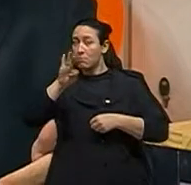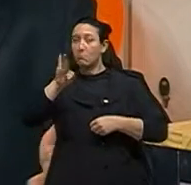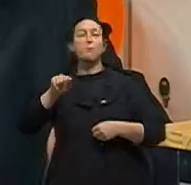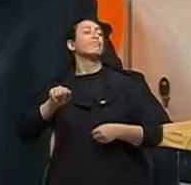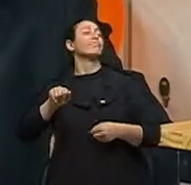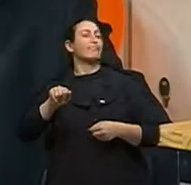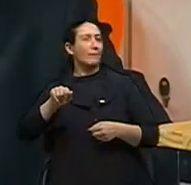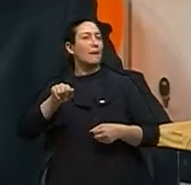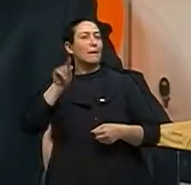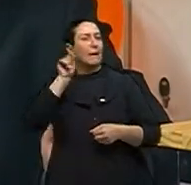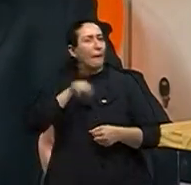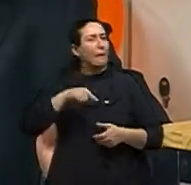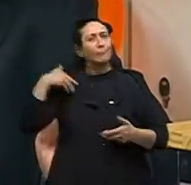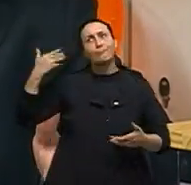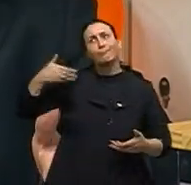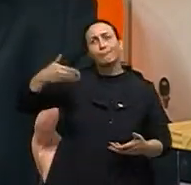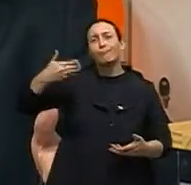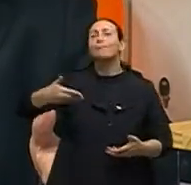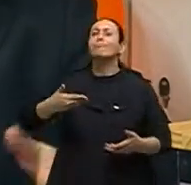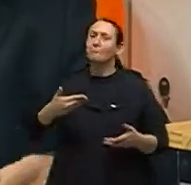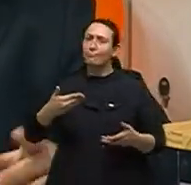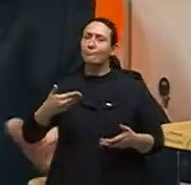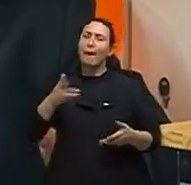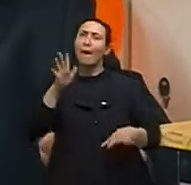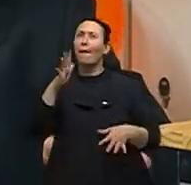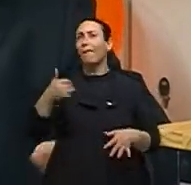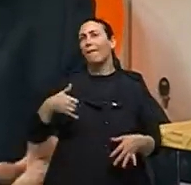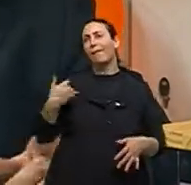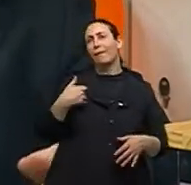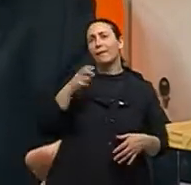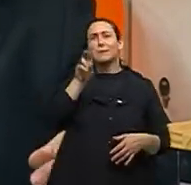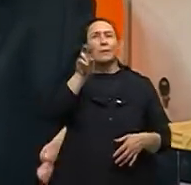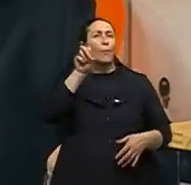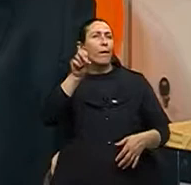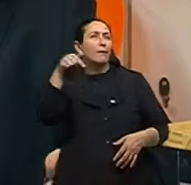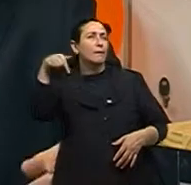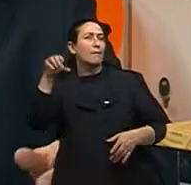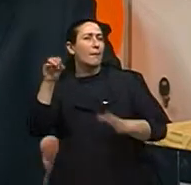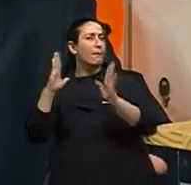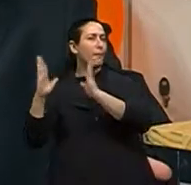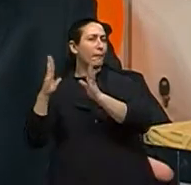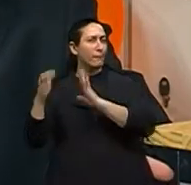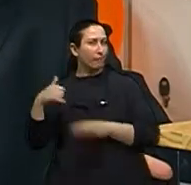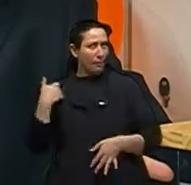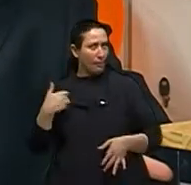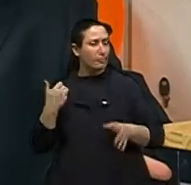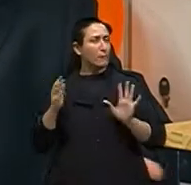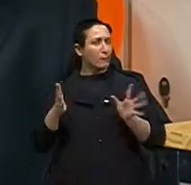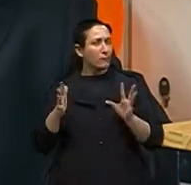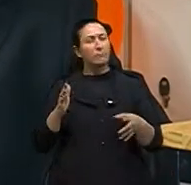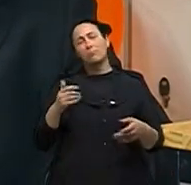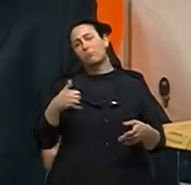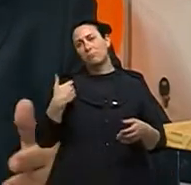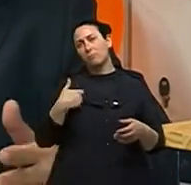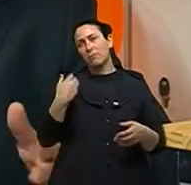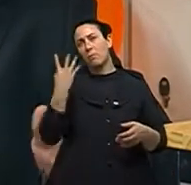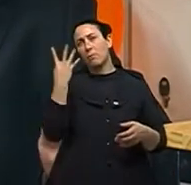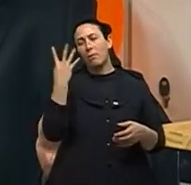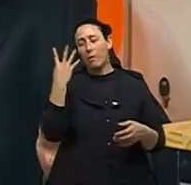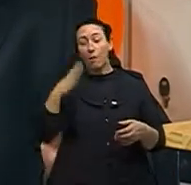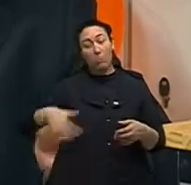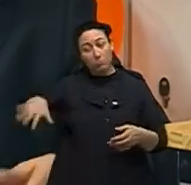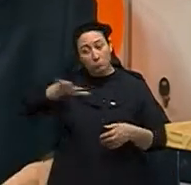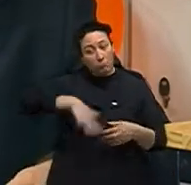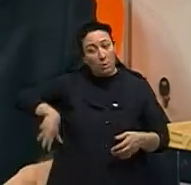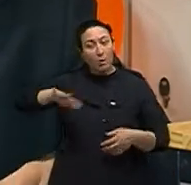rotina é dos 50 aos 70 anos aliás essa recomendação mudou era em torno de 45 anos para quem não